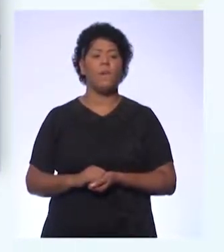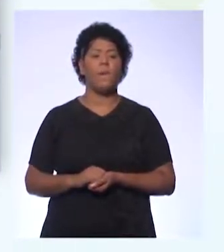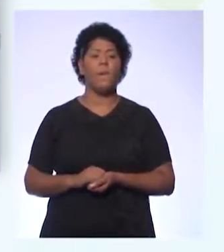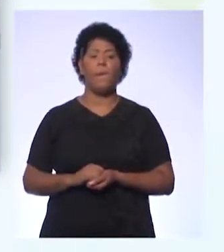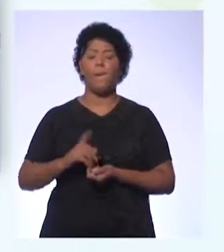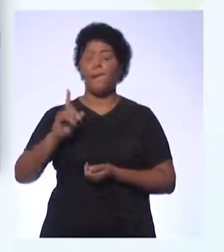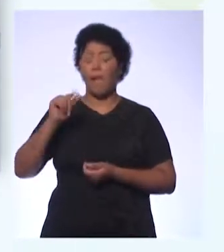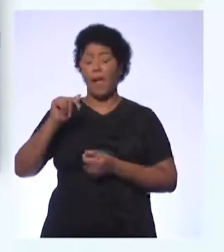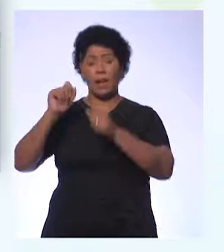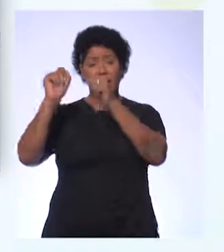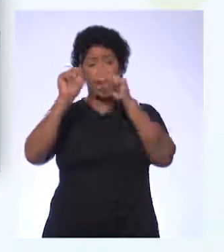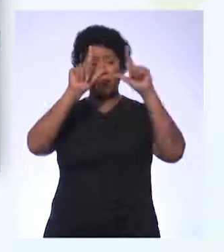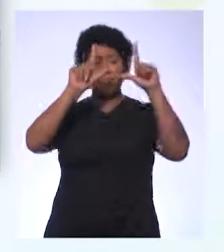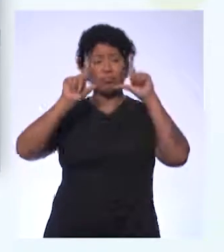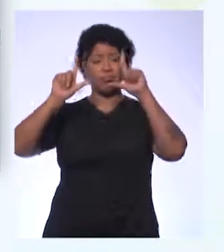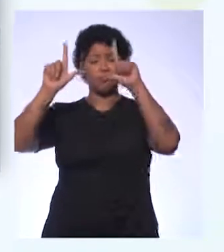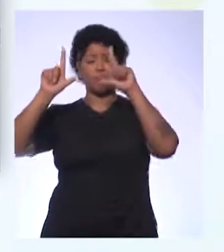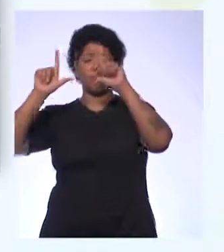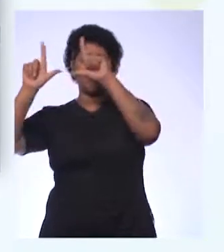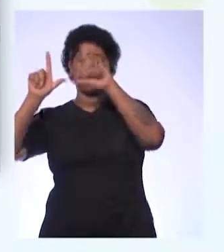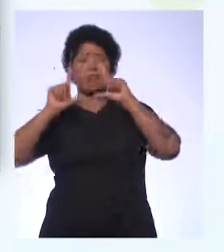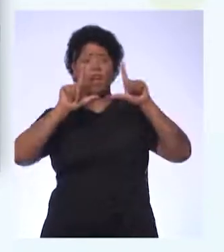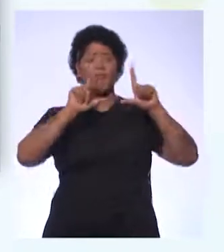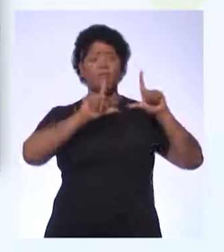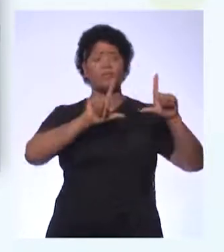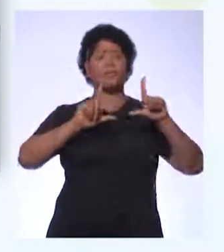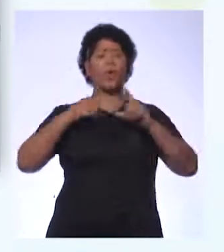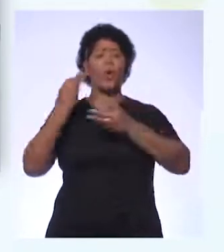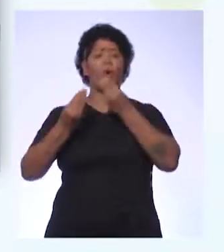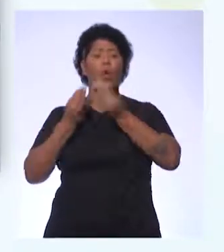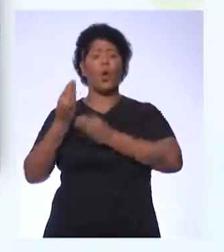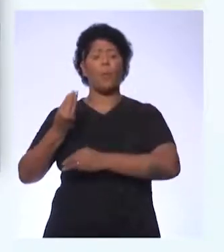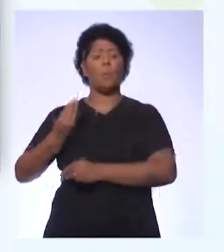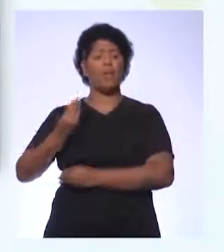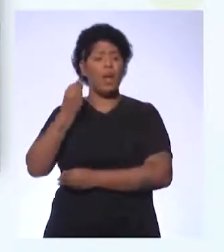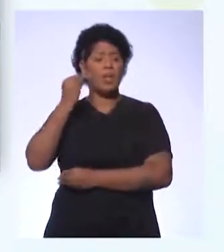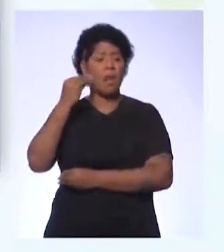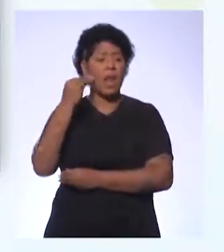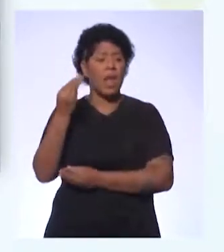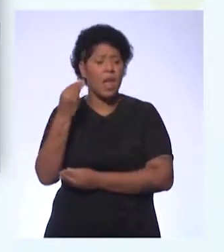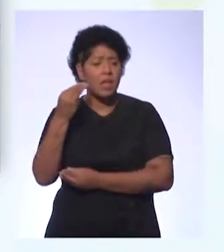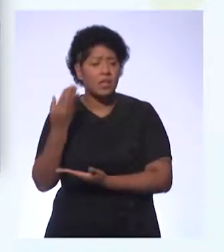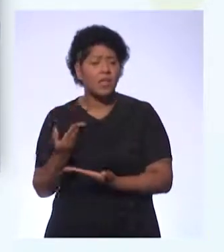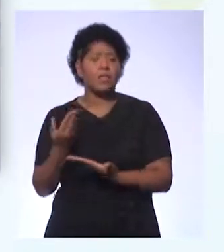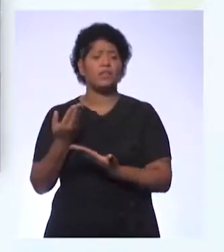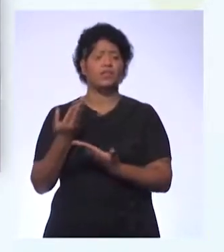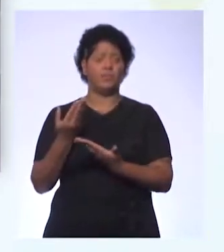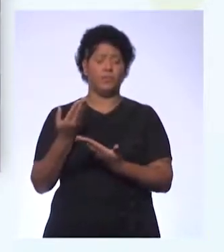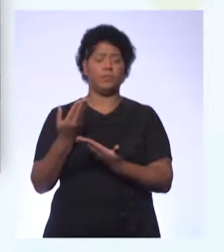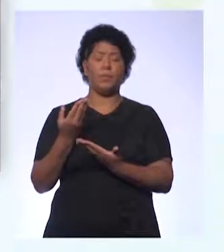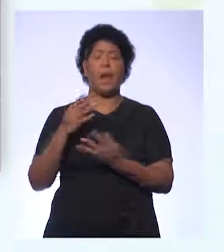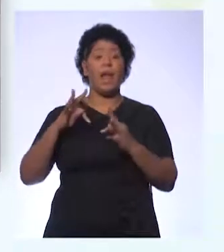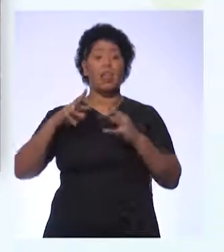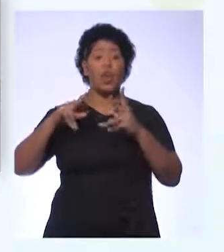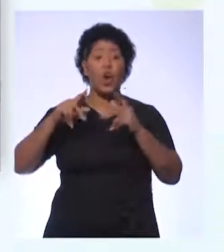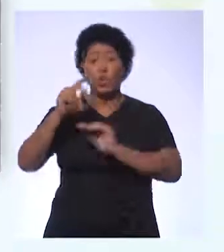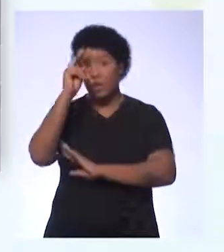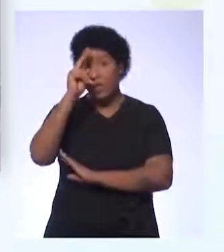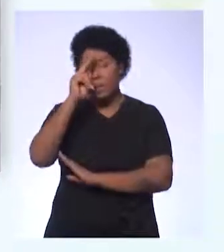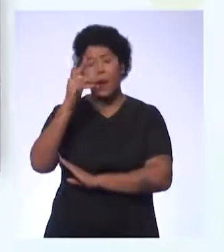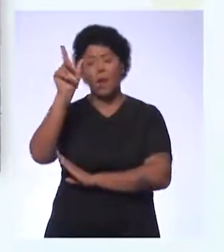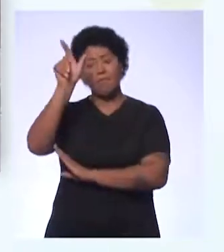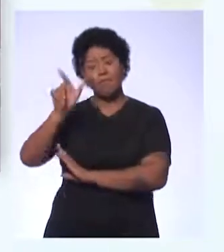tirar fotografias que ele imaginou que Cervantes tiraria dos locais caso estivesse vivo hoje. Grécia,